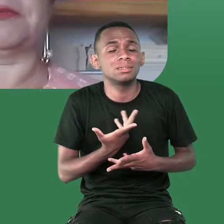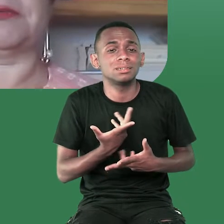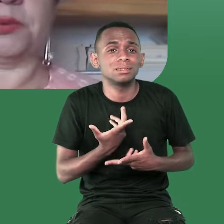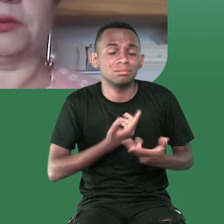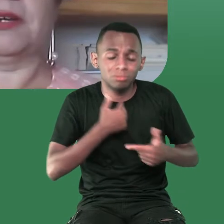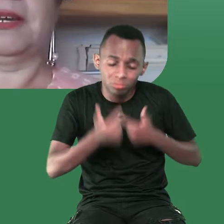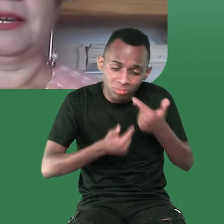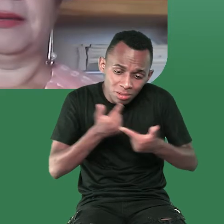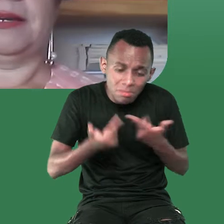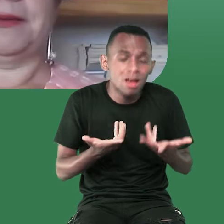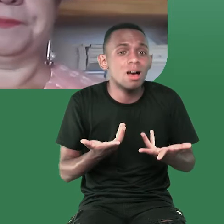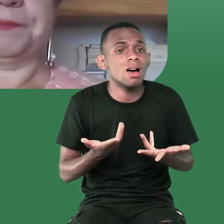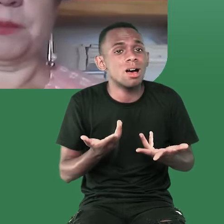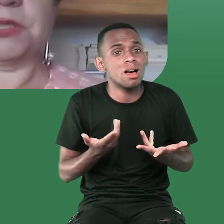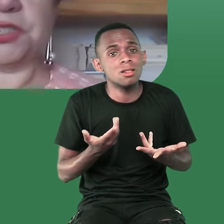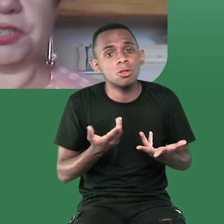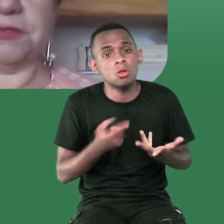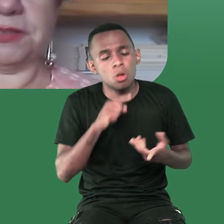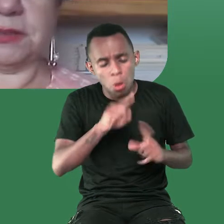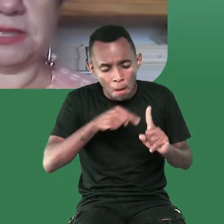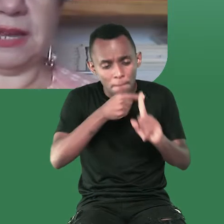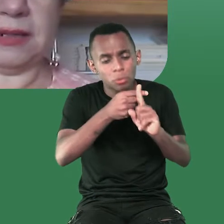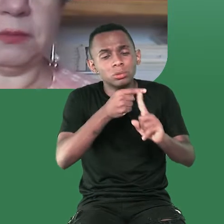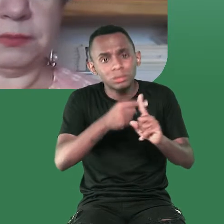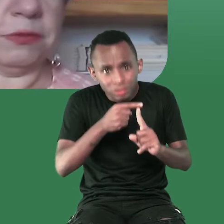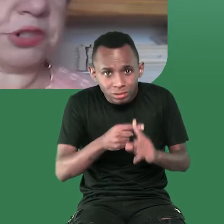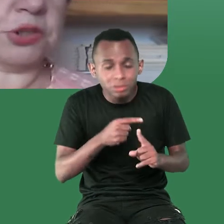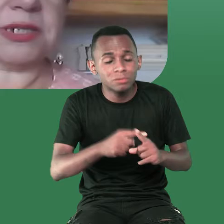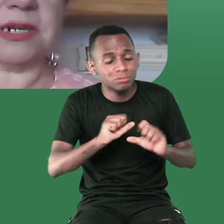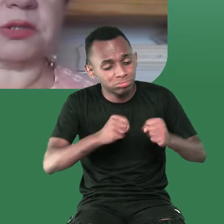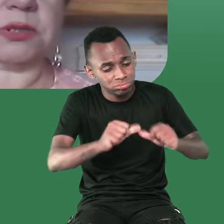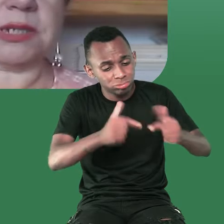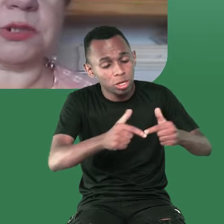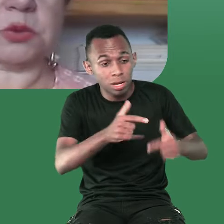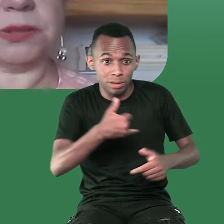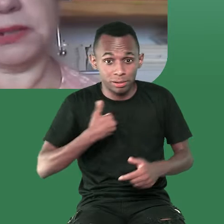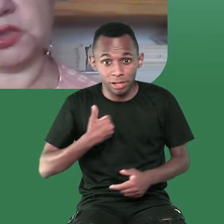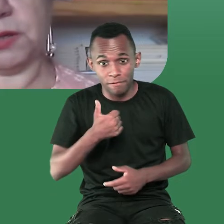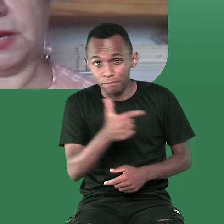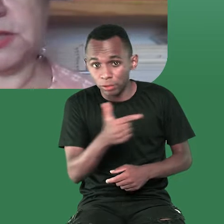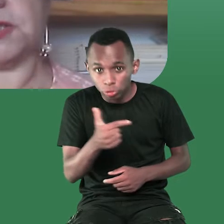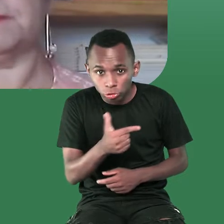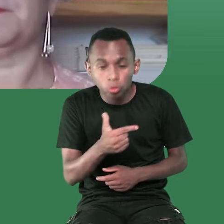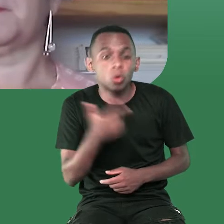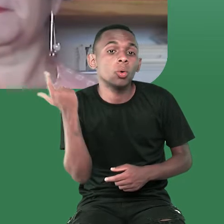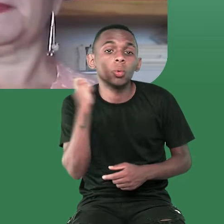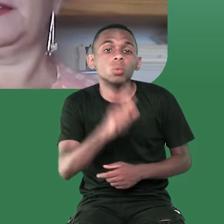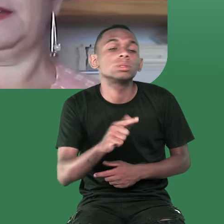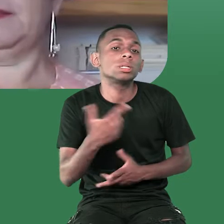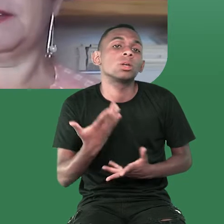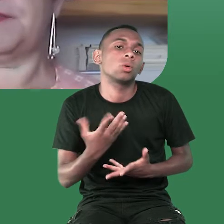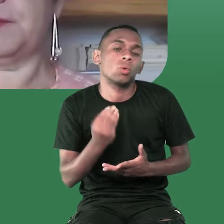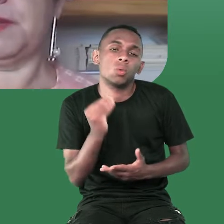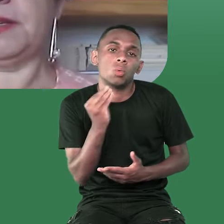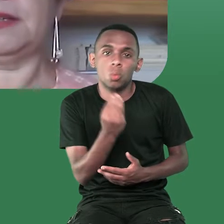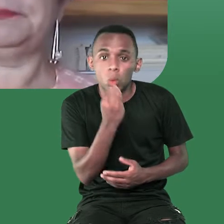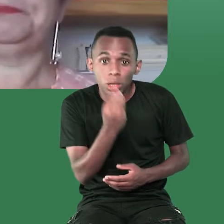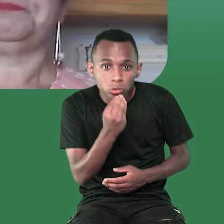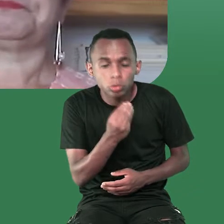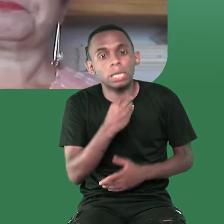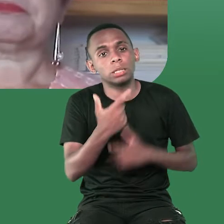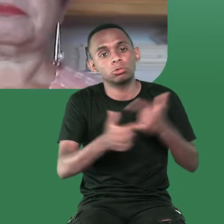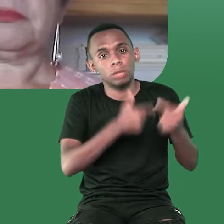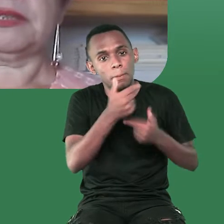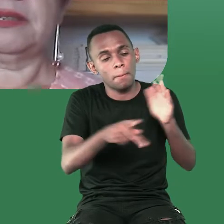Você falou que ela era muito é, positiva. Então, assim, ela, com 22 anos, conseguiu assumir a lanchonete, né, da